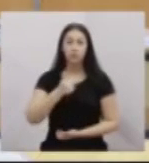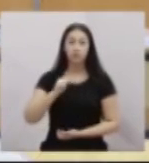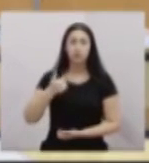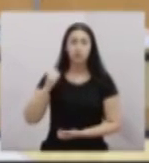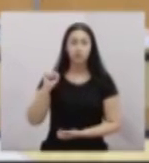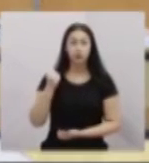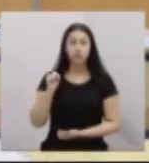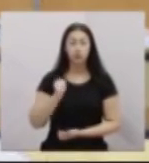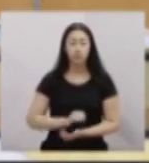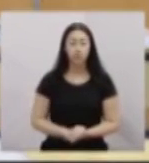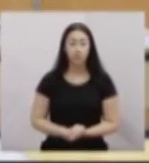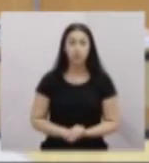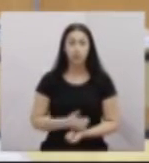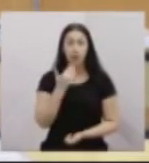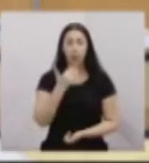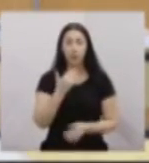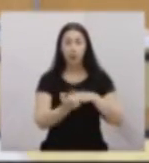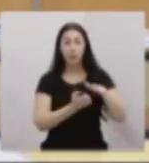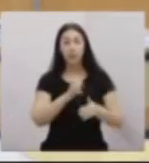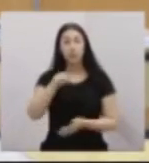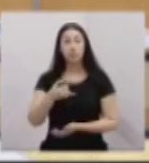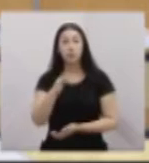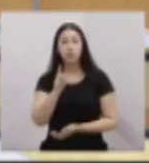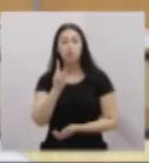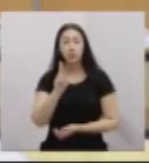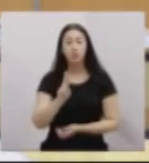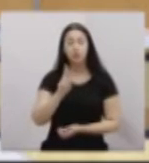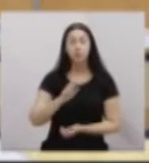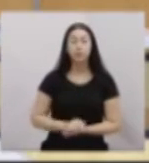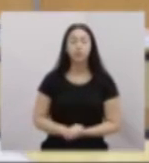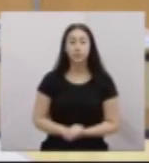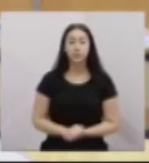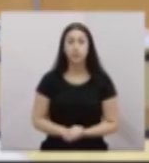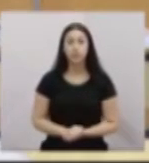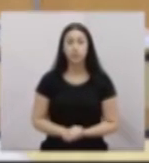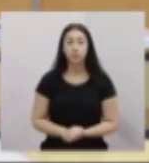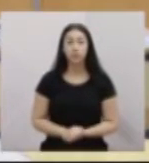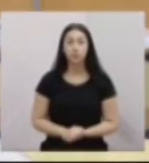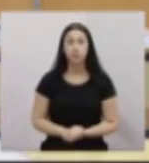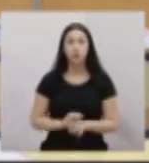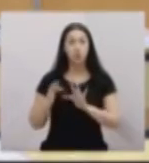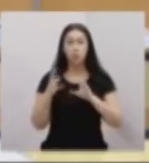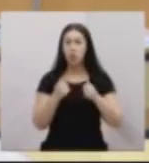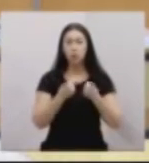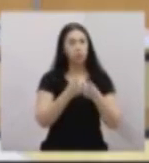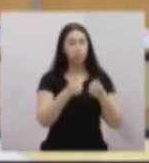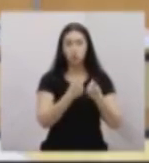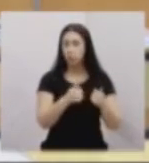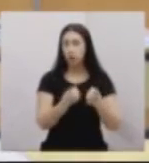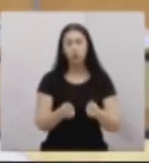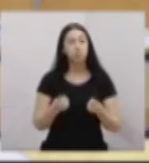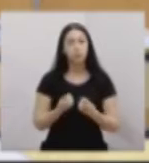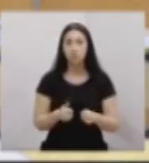118, a JTU, Transporte Urbano Limitada, solicitando que todas as linhas de ônibus possam